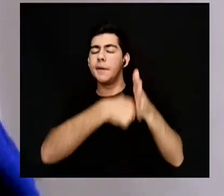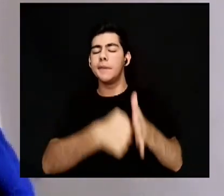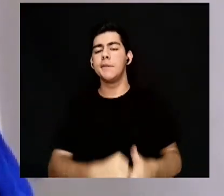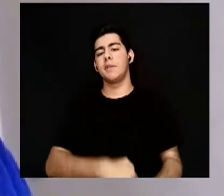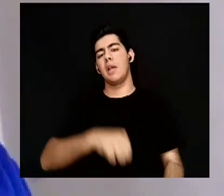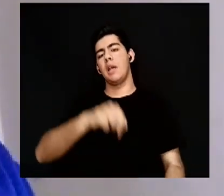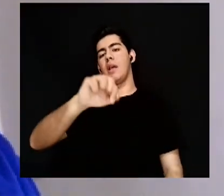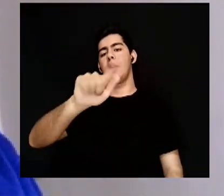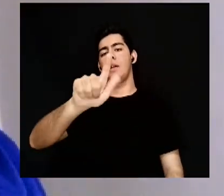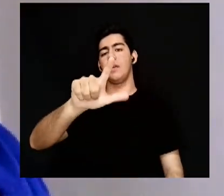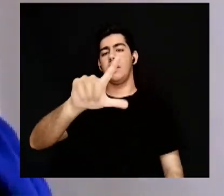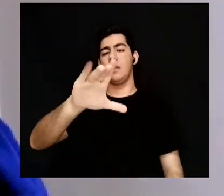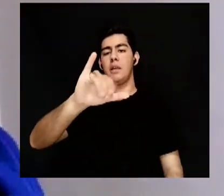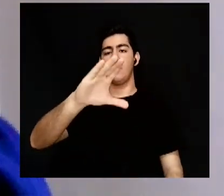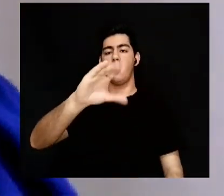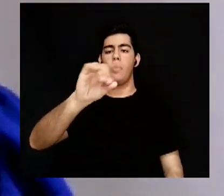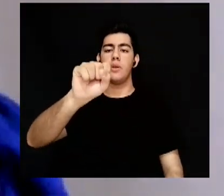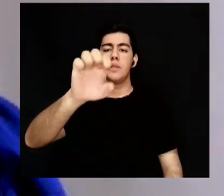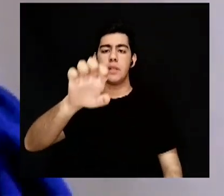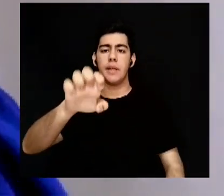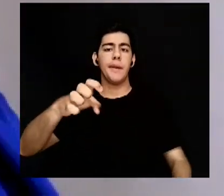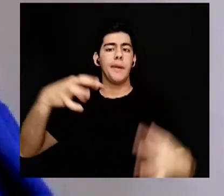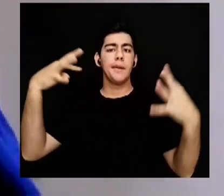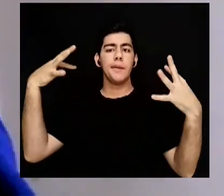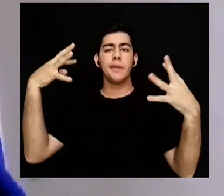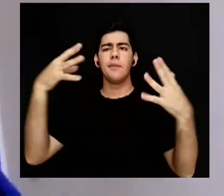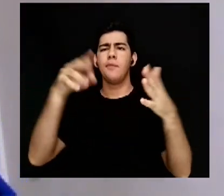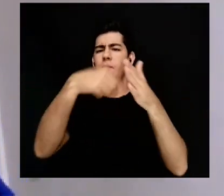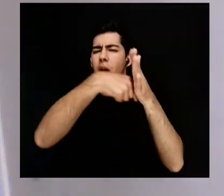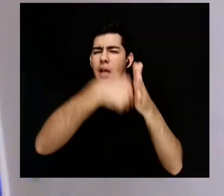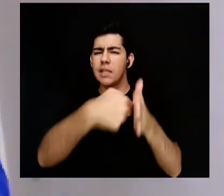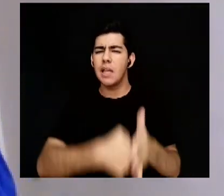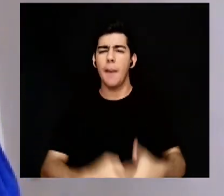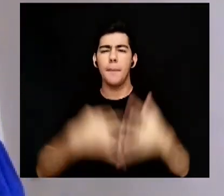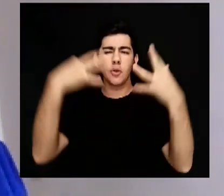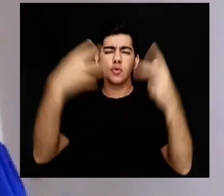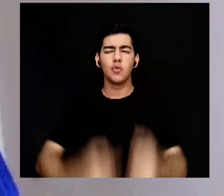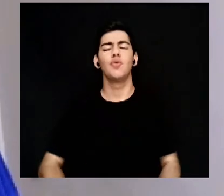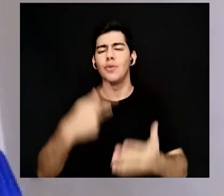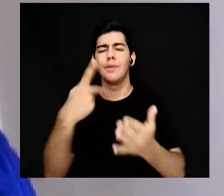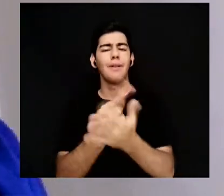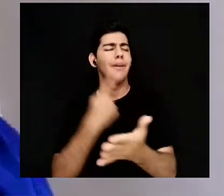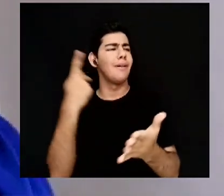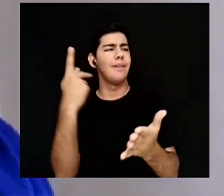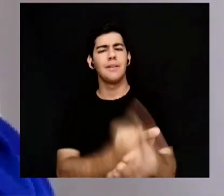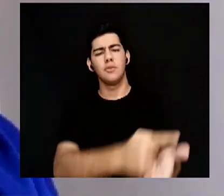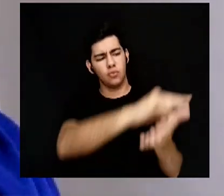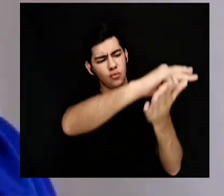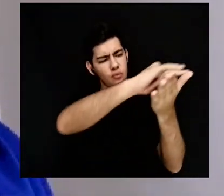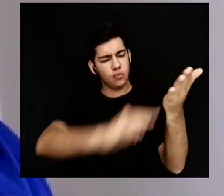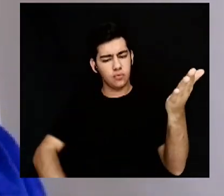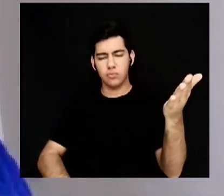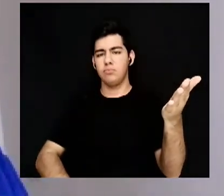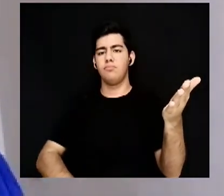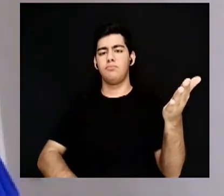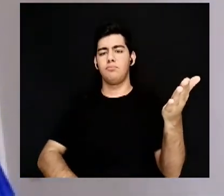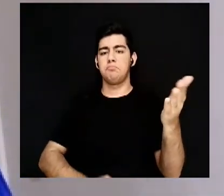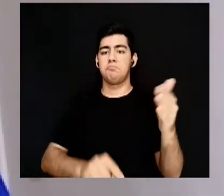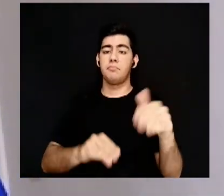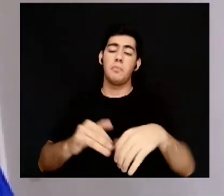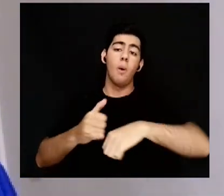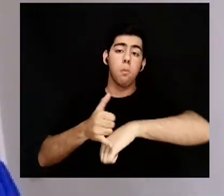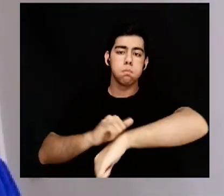tá tudo alterado. Então é um magro metabolicamente obeso. Então assim, a obesidade é muito mais complexas que as